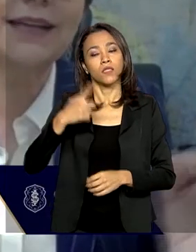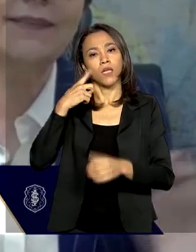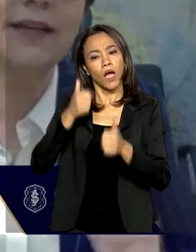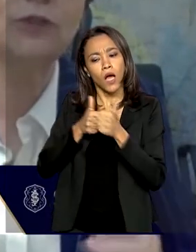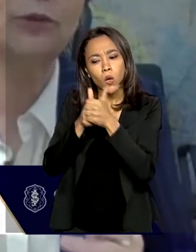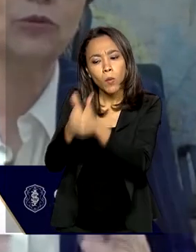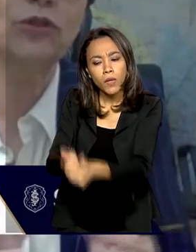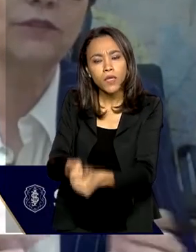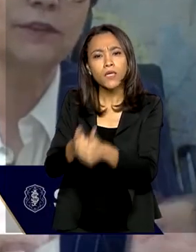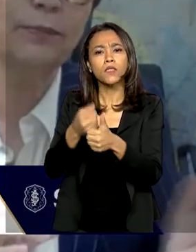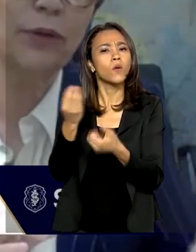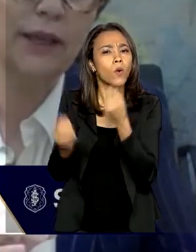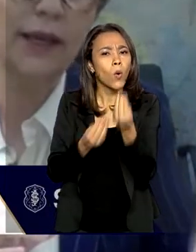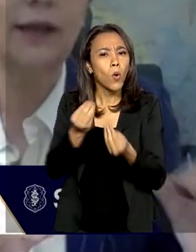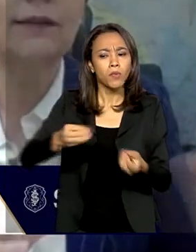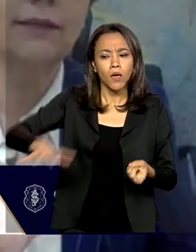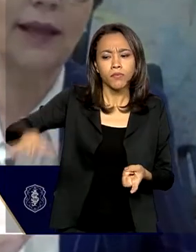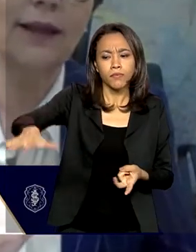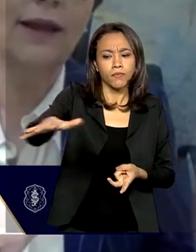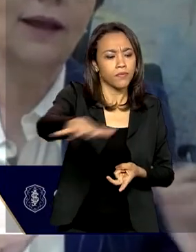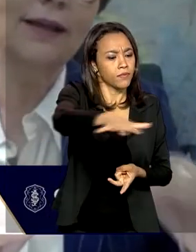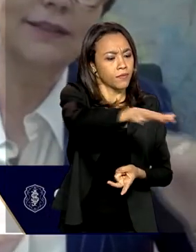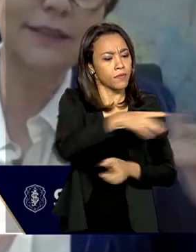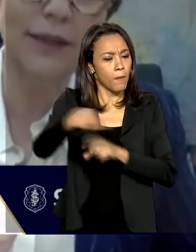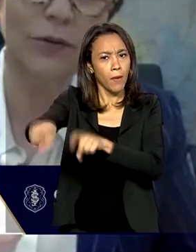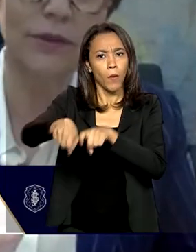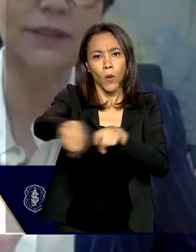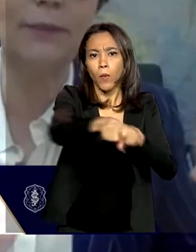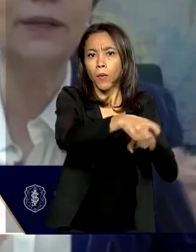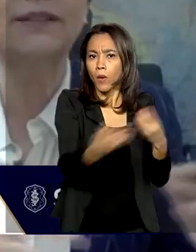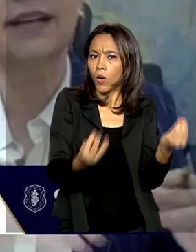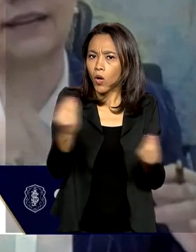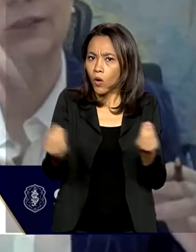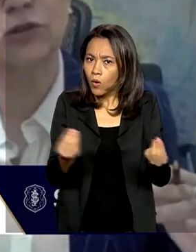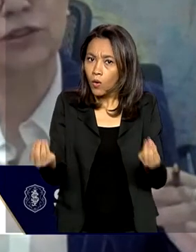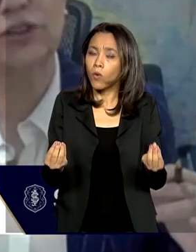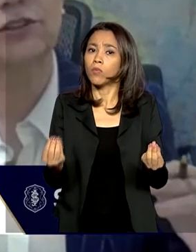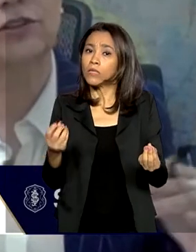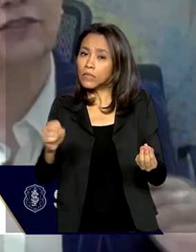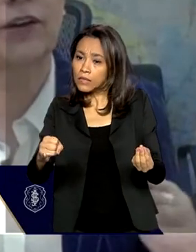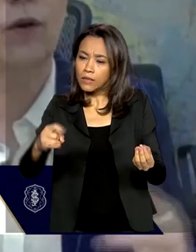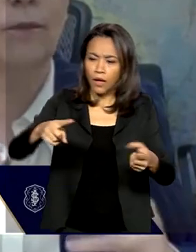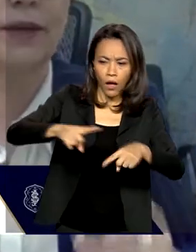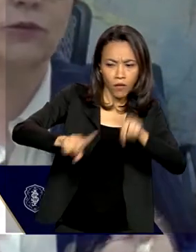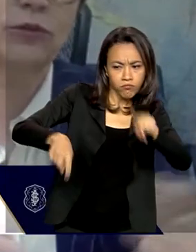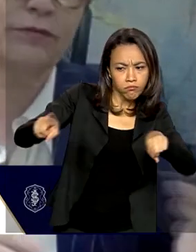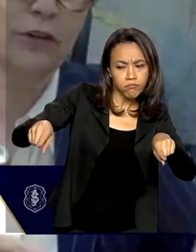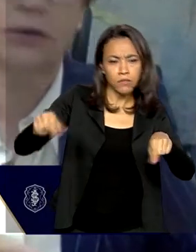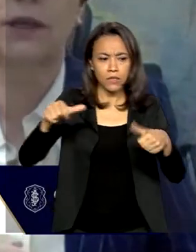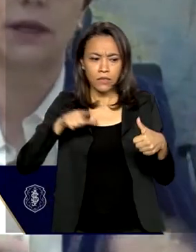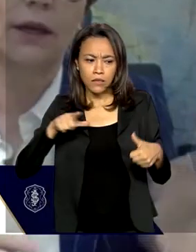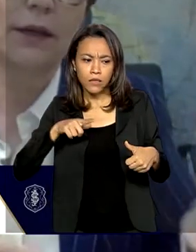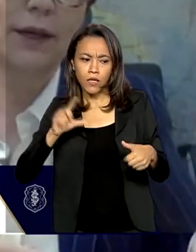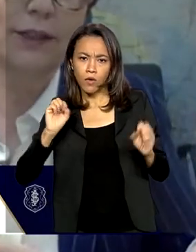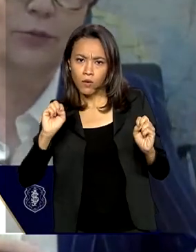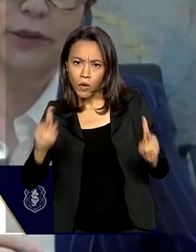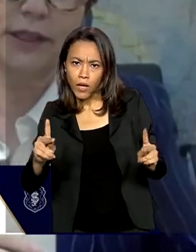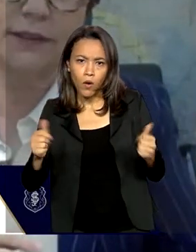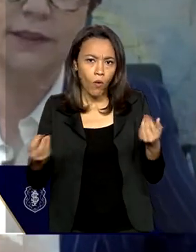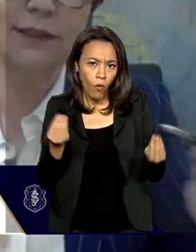as cadeias produtivas, por que estão estabilizadas ou se tiveram aumentos, se foi o quê?